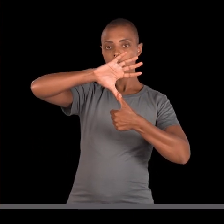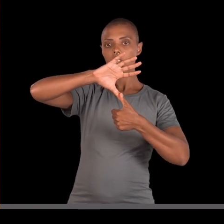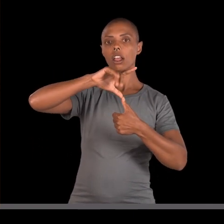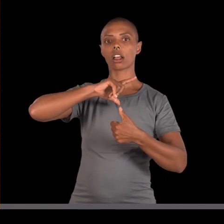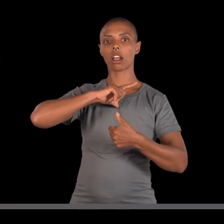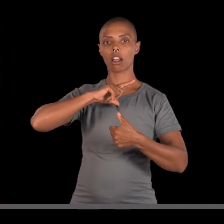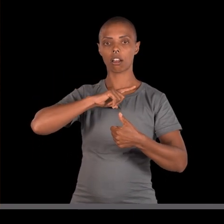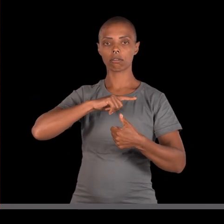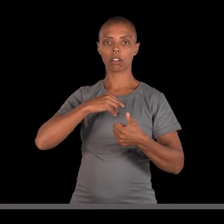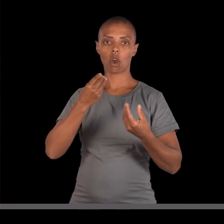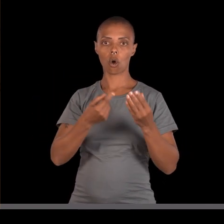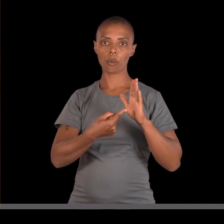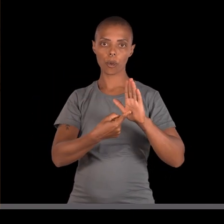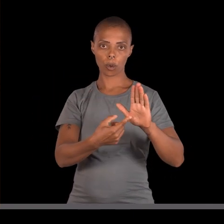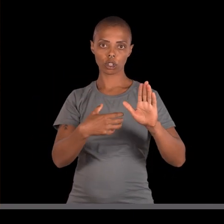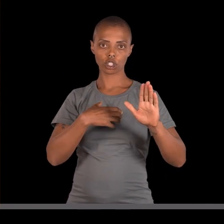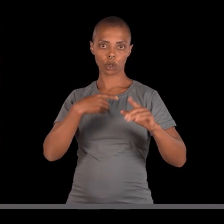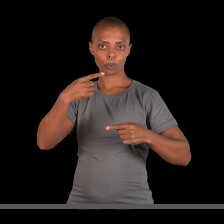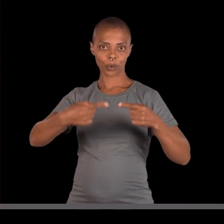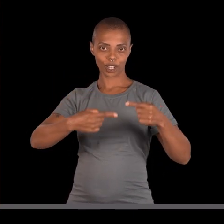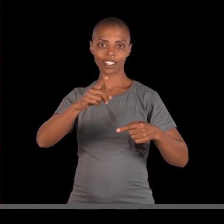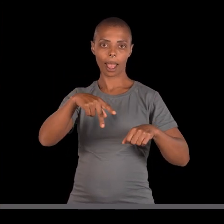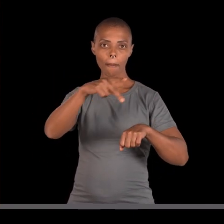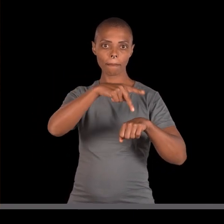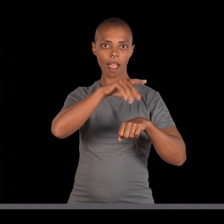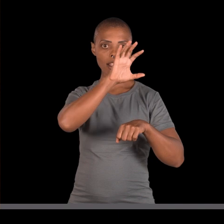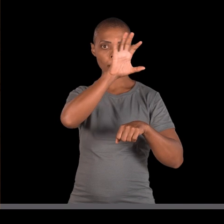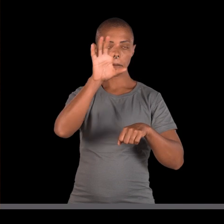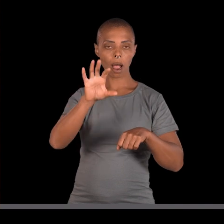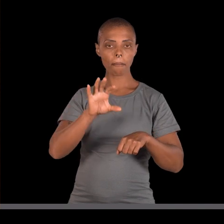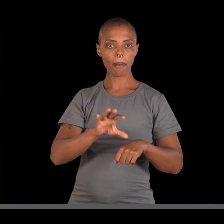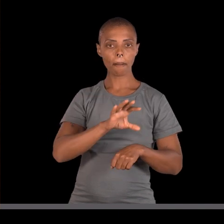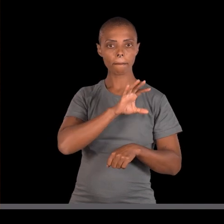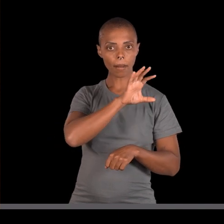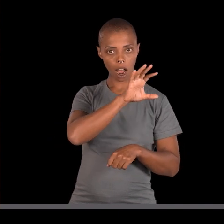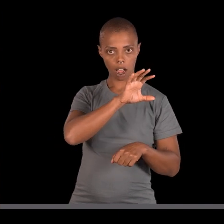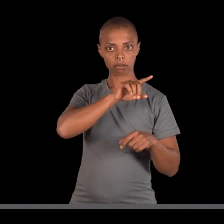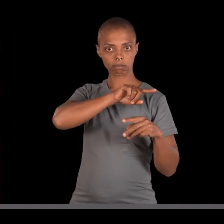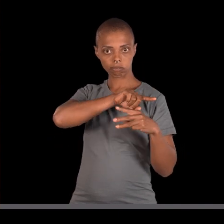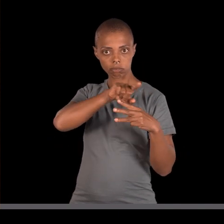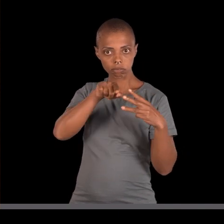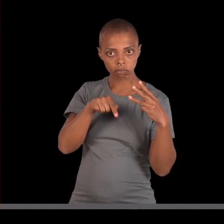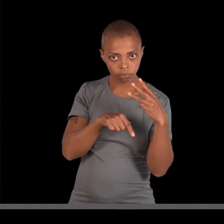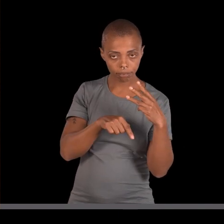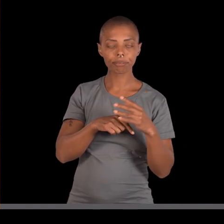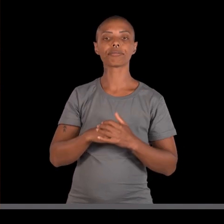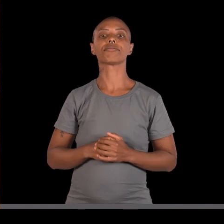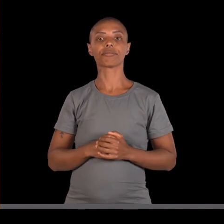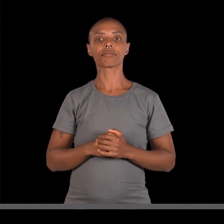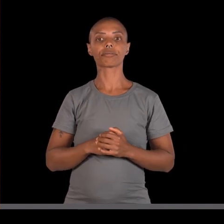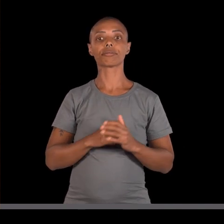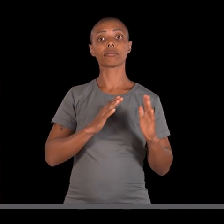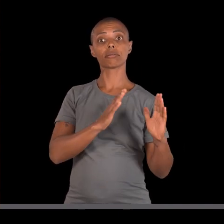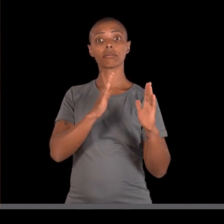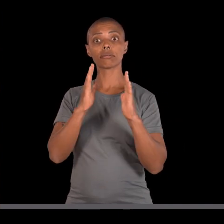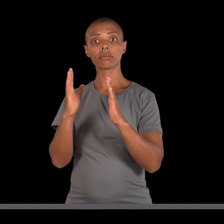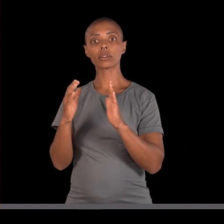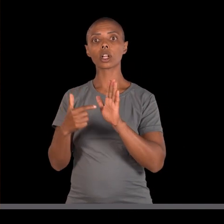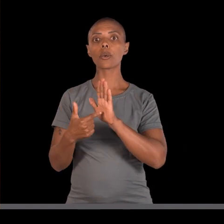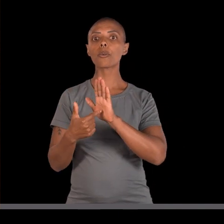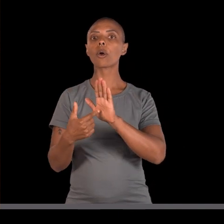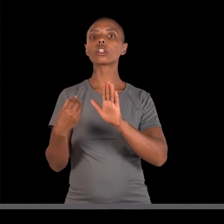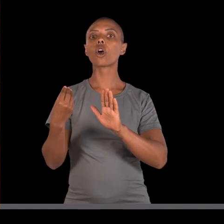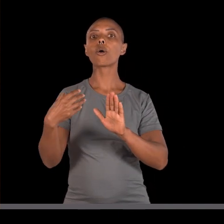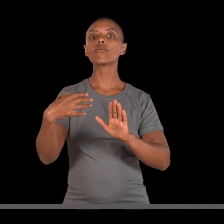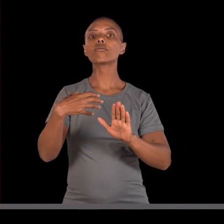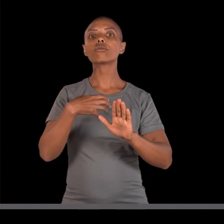Você tem aqui mapas da América do Norte. Você tem a América do Norte política, são os países, né? Então você